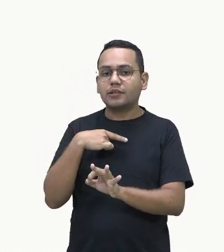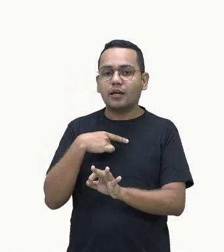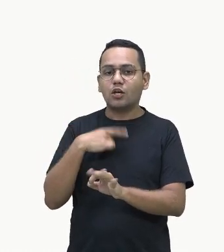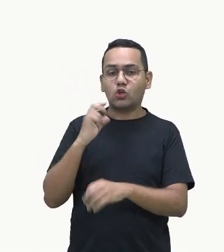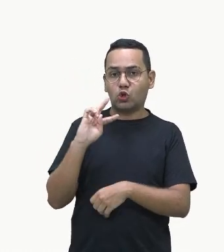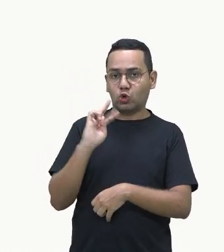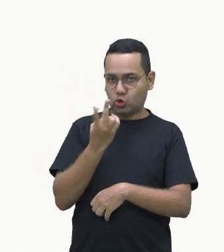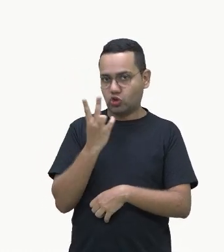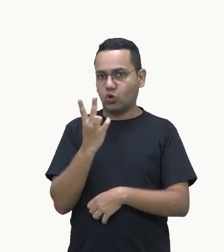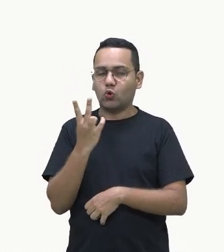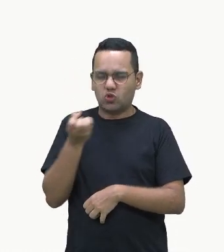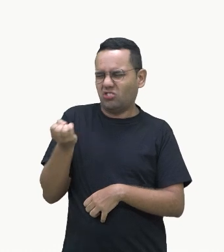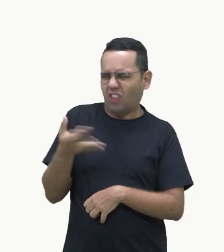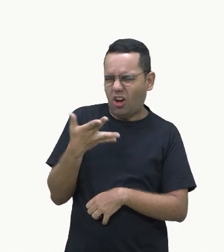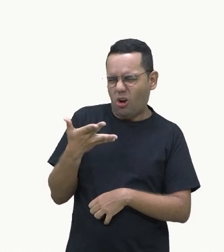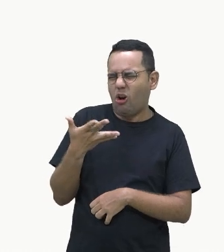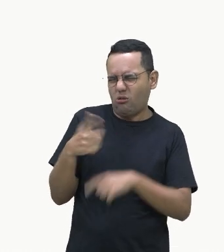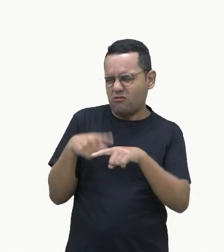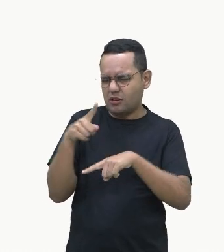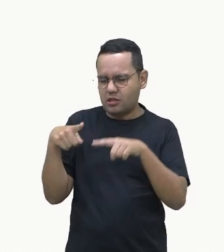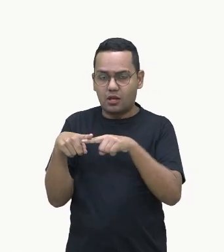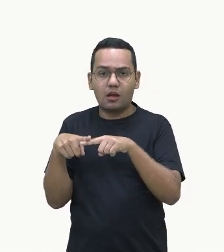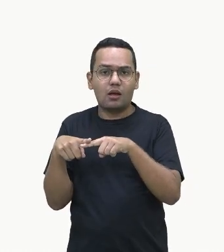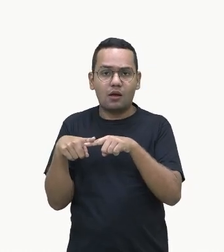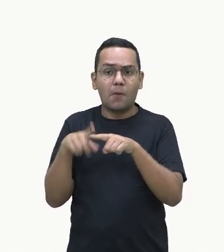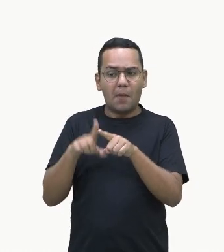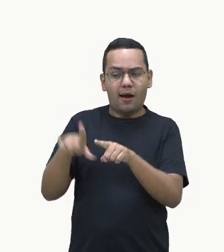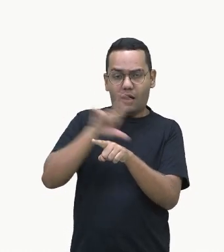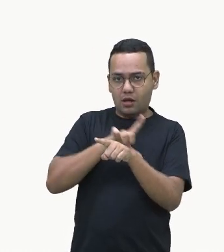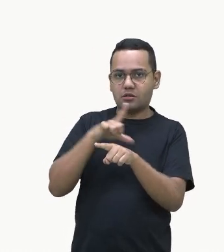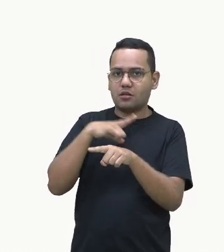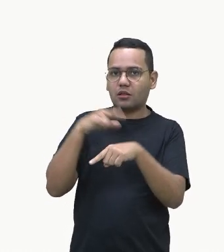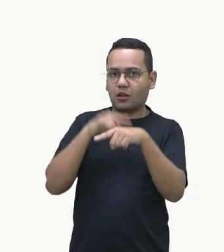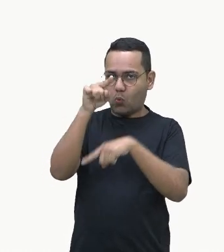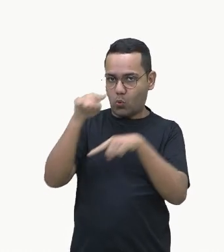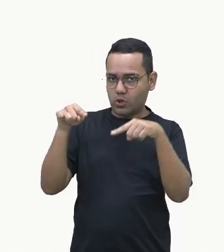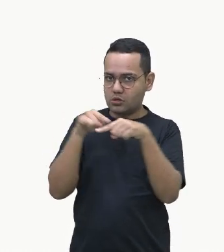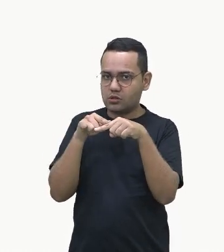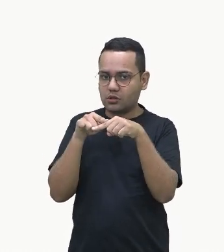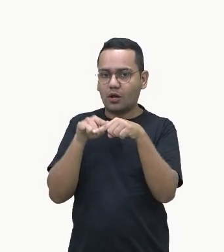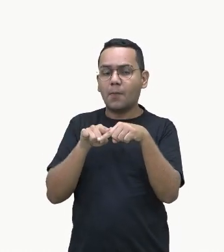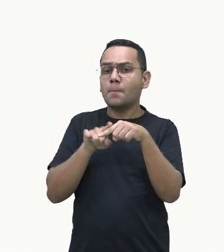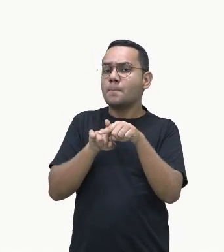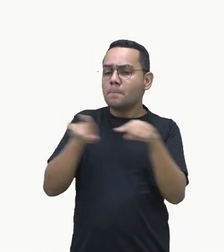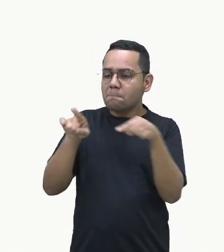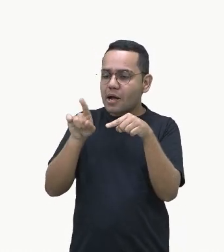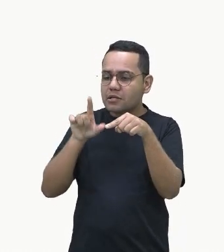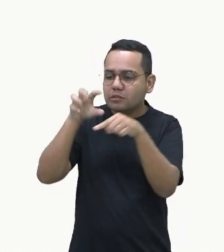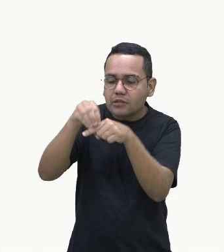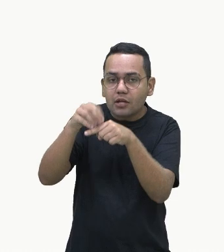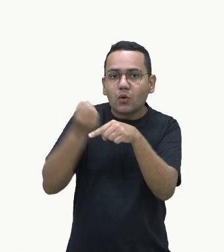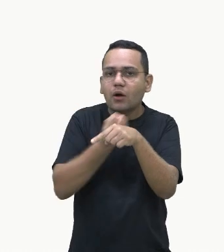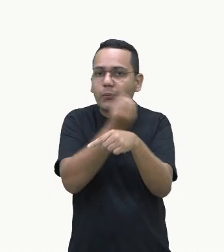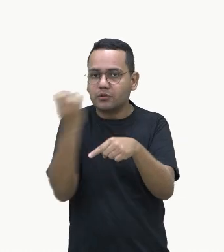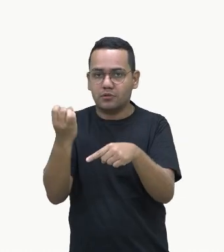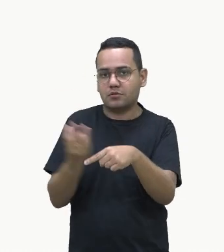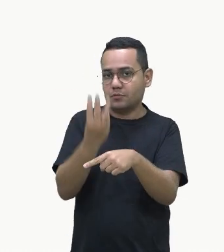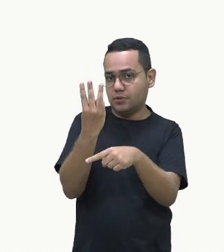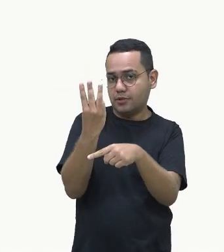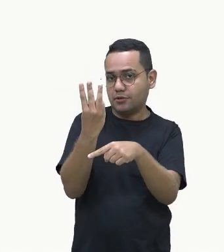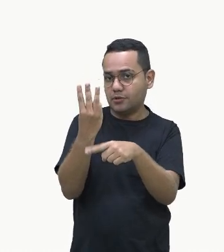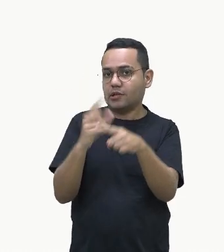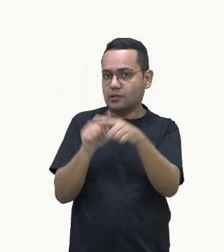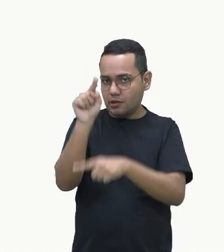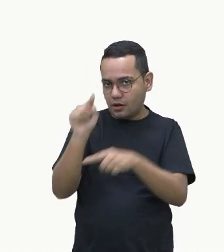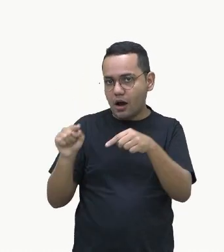que, juntamente ali com o triângulo original, nós ficamos com a quantidade de 3 triângulos, ok? Mas o que é